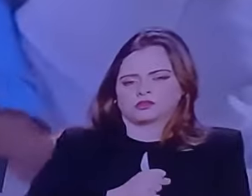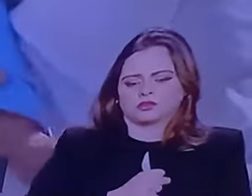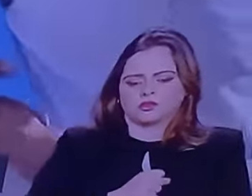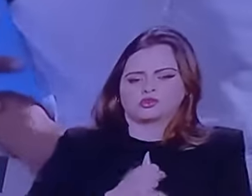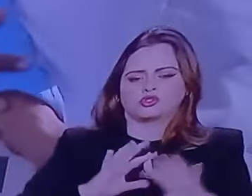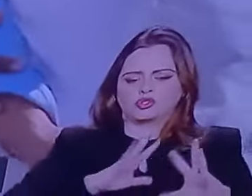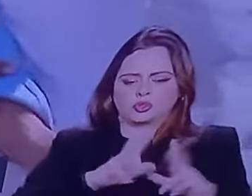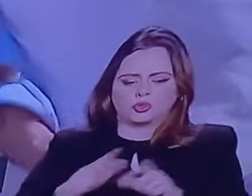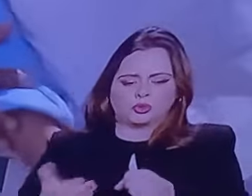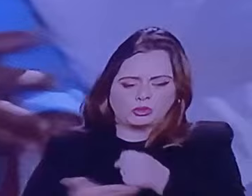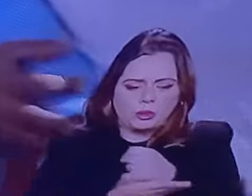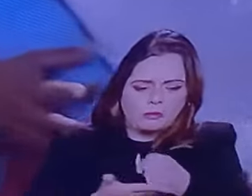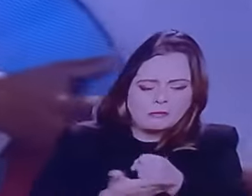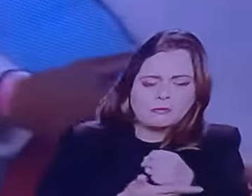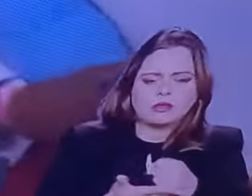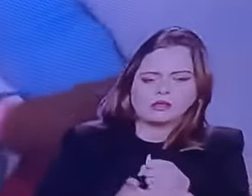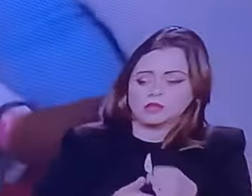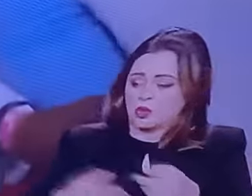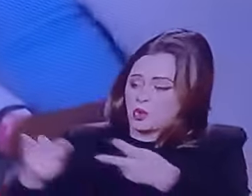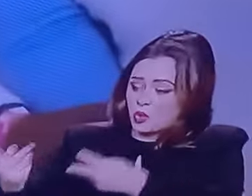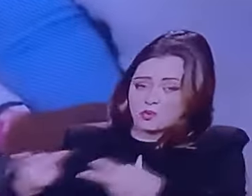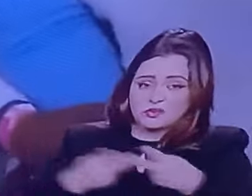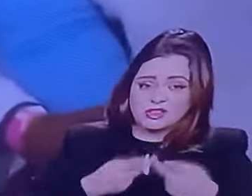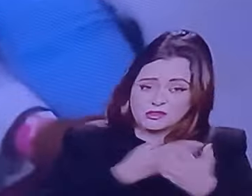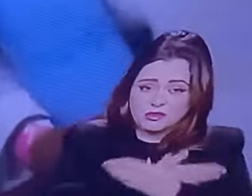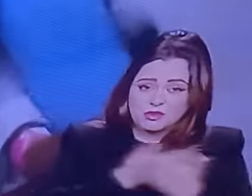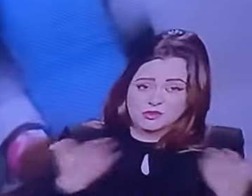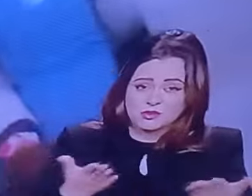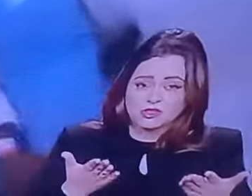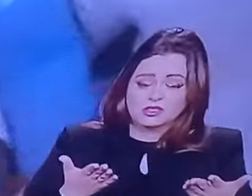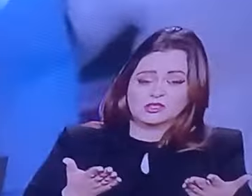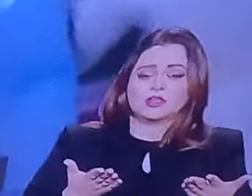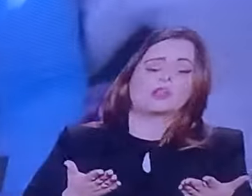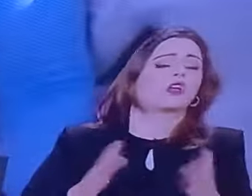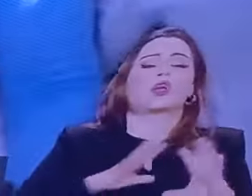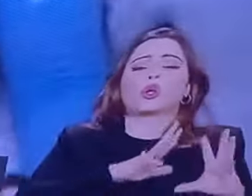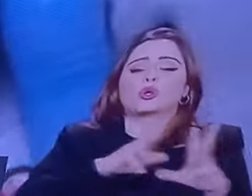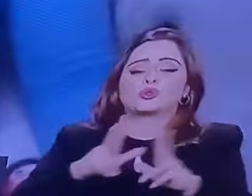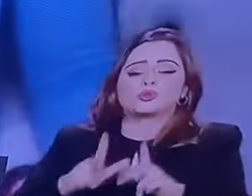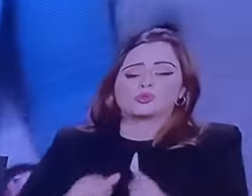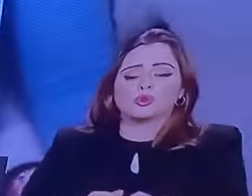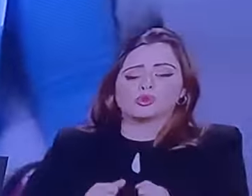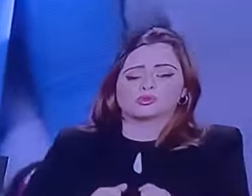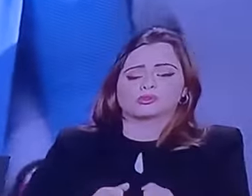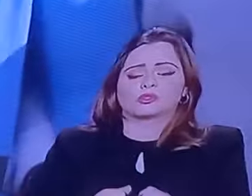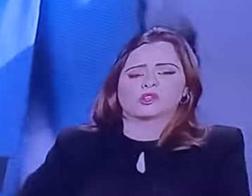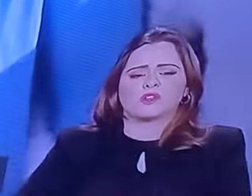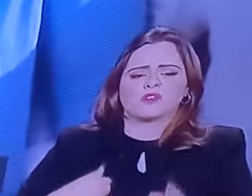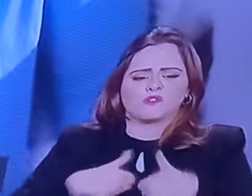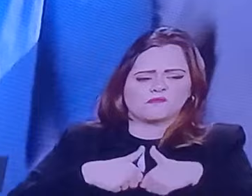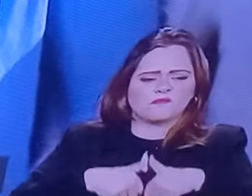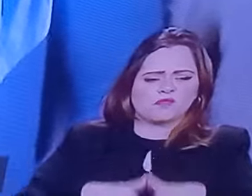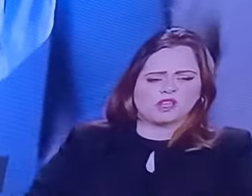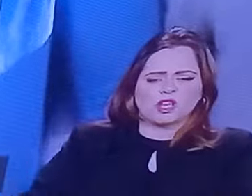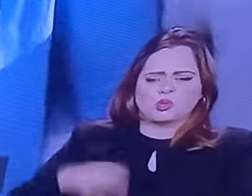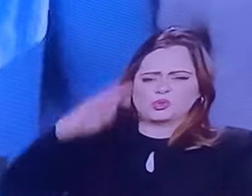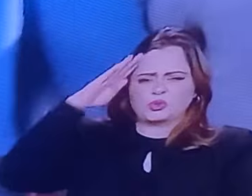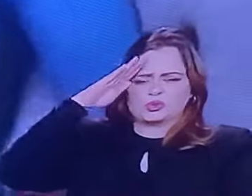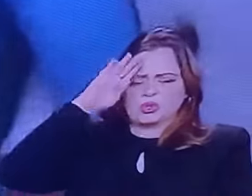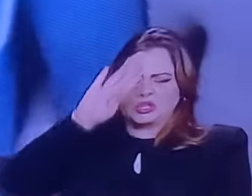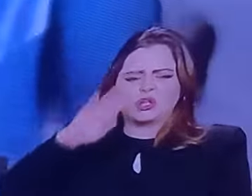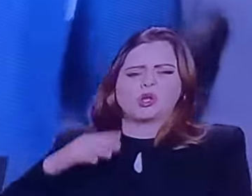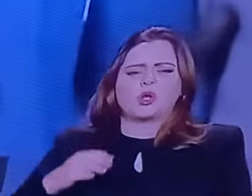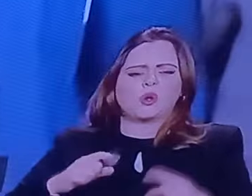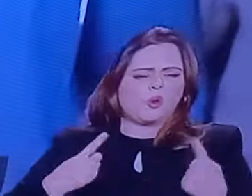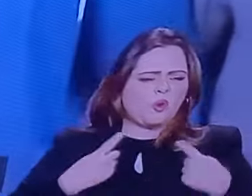estrutura. E eu queria convidar vocês a todo mundo virar soldado contra a fake news.